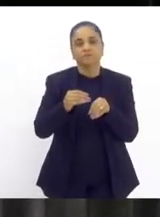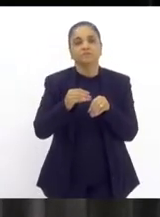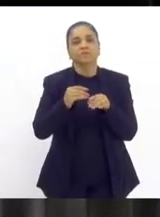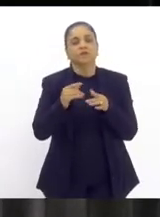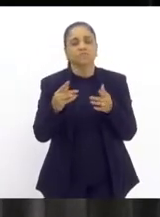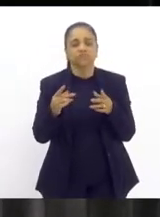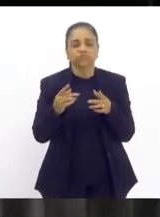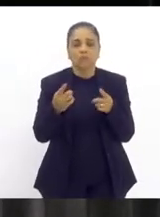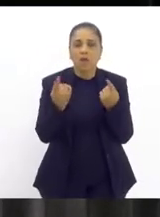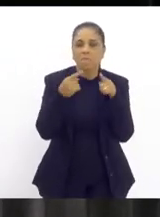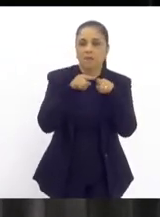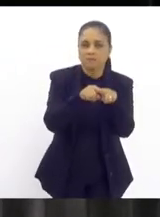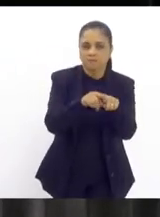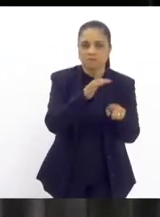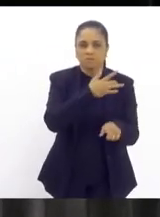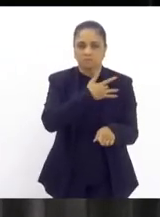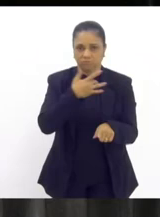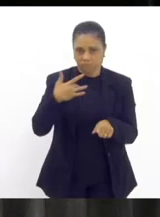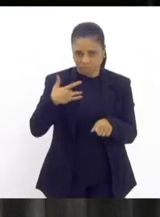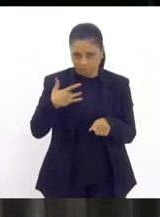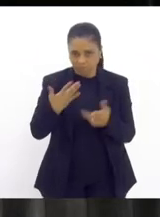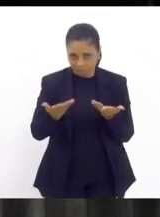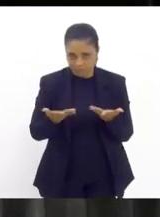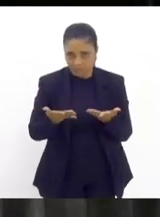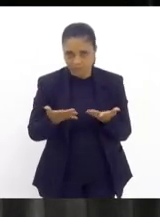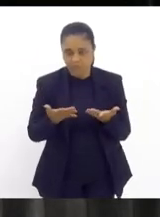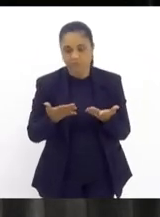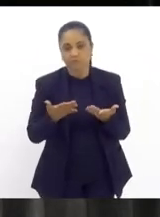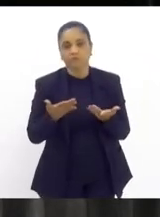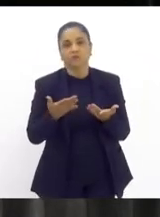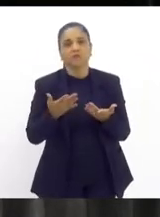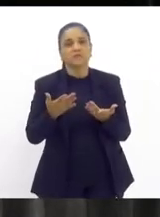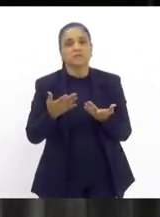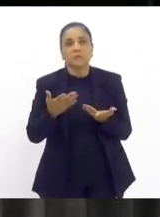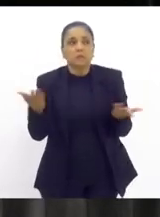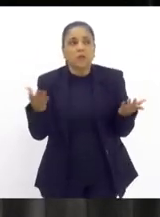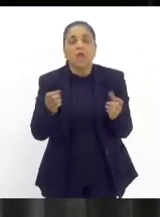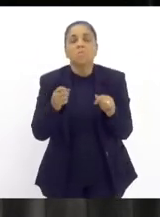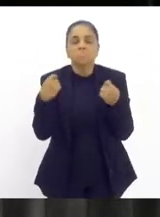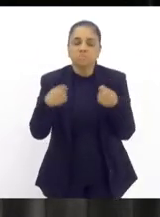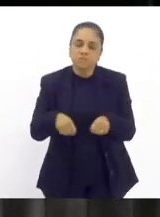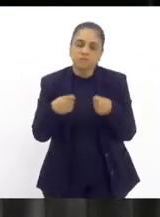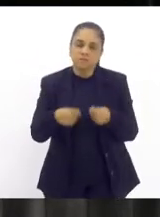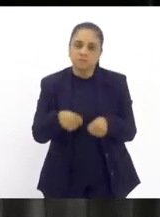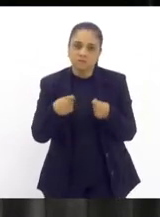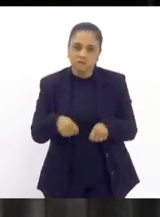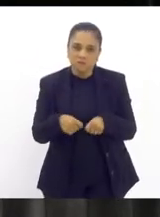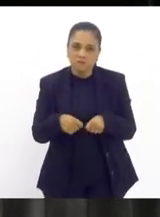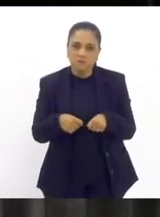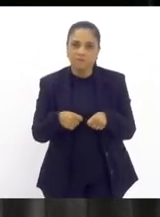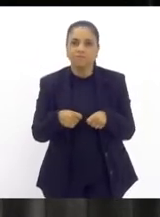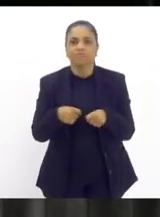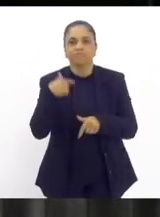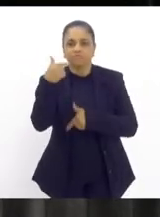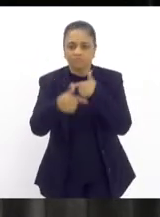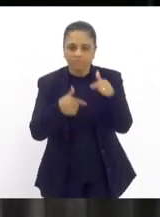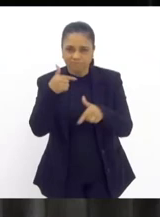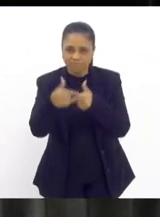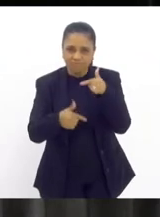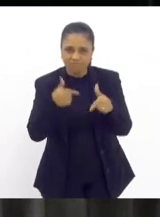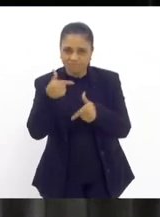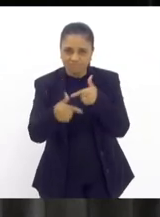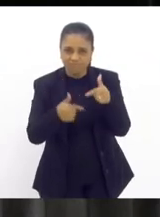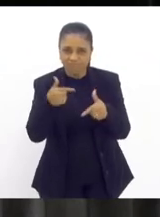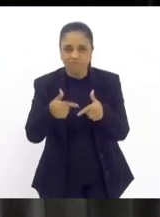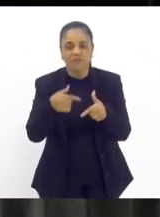de saúde nos Estados Unidos então em questionável que a gente precisa é fazer muito mais é preciso